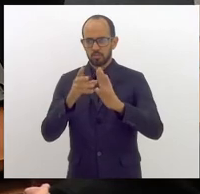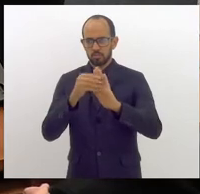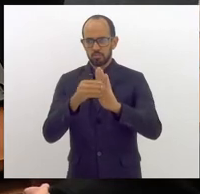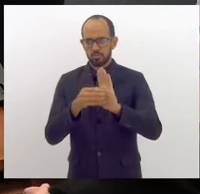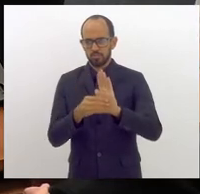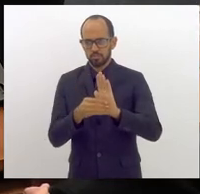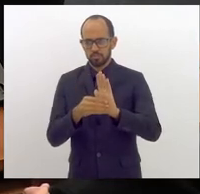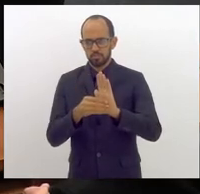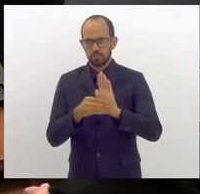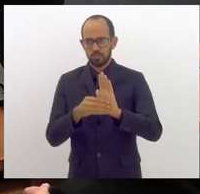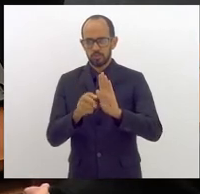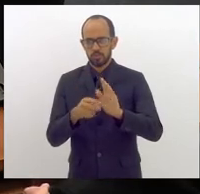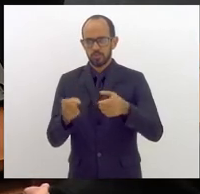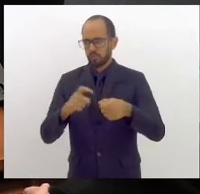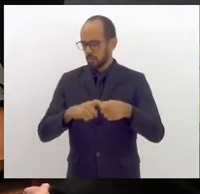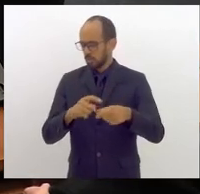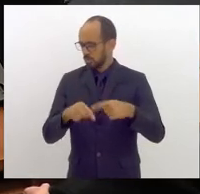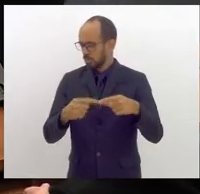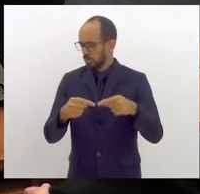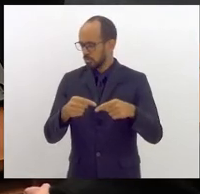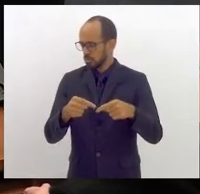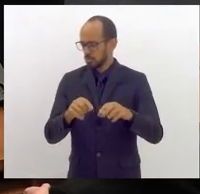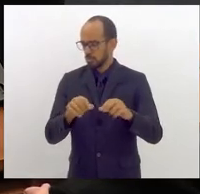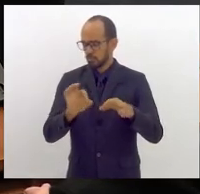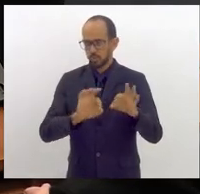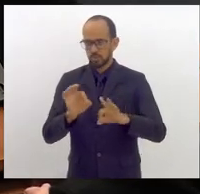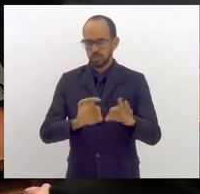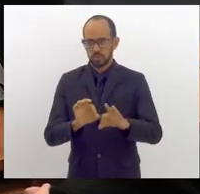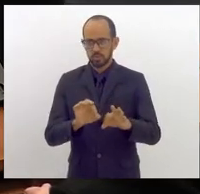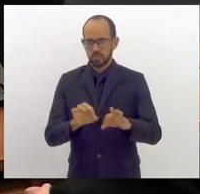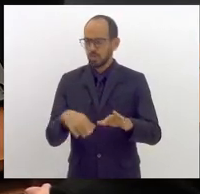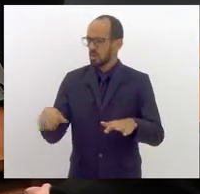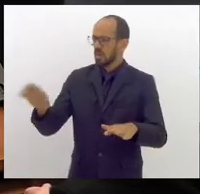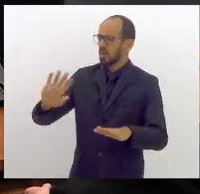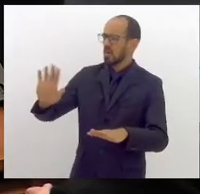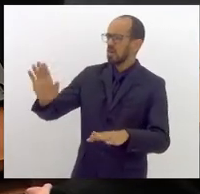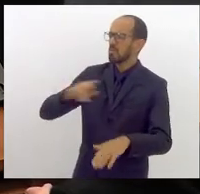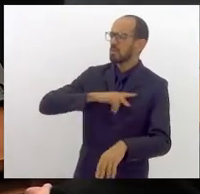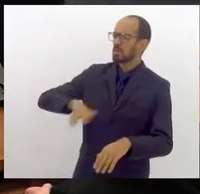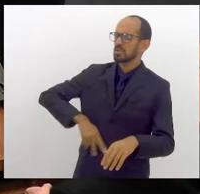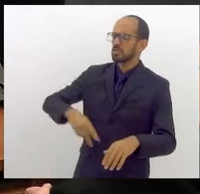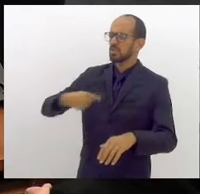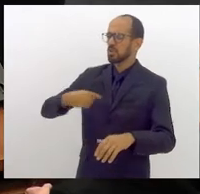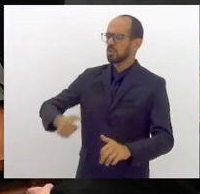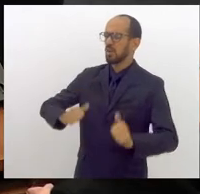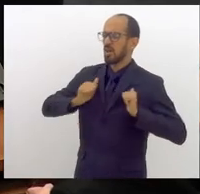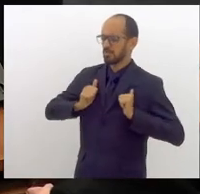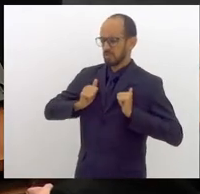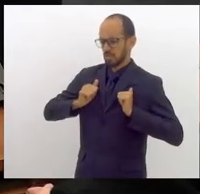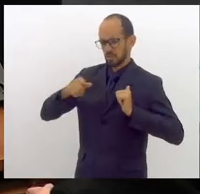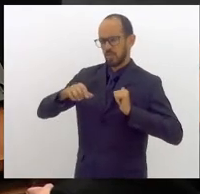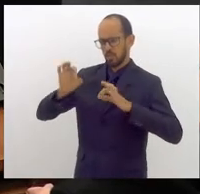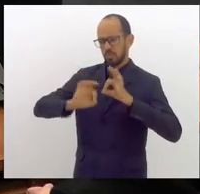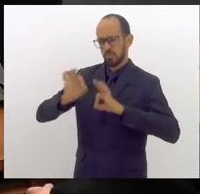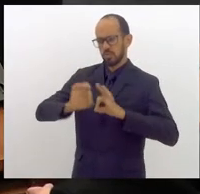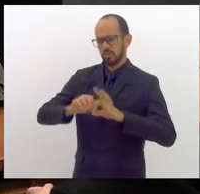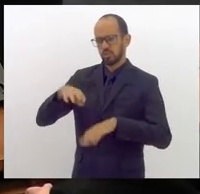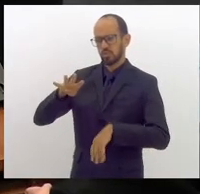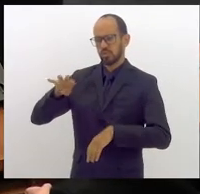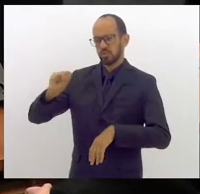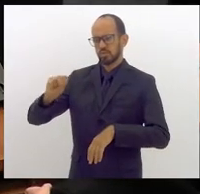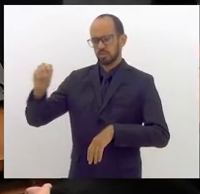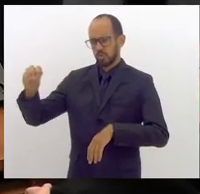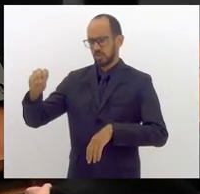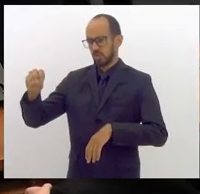o projeto Presidente por favor eu queria consignar minha abstenção no projeto 480